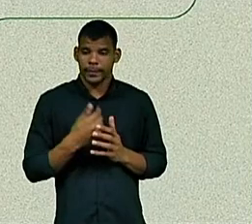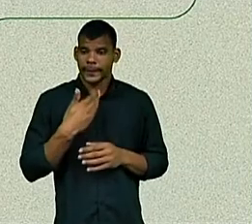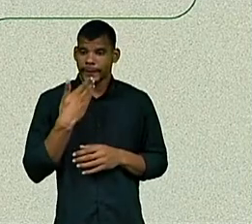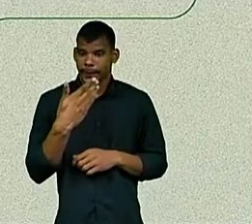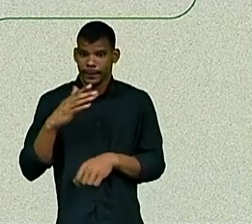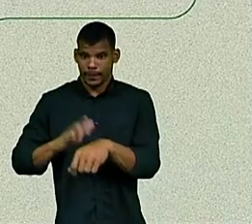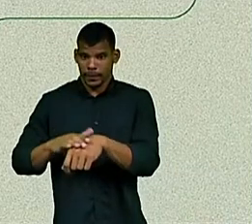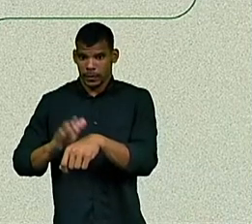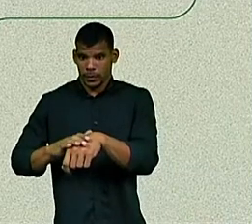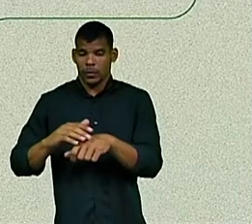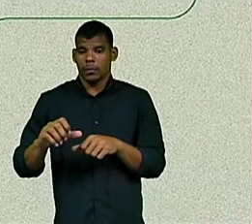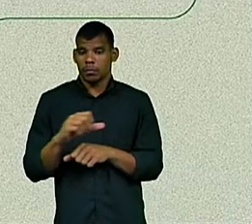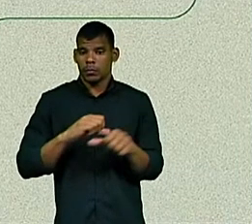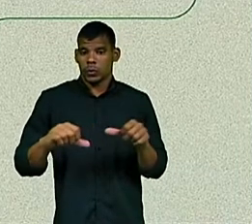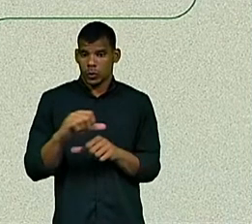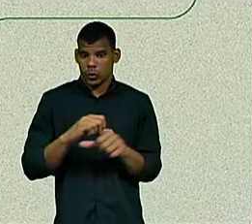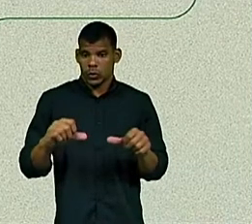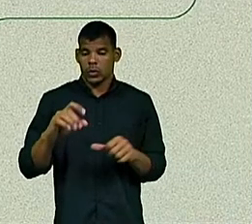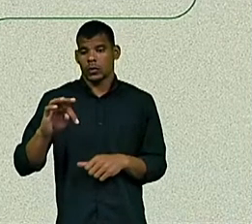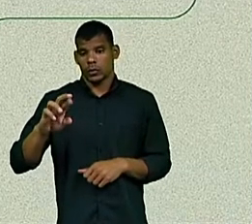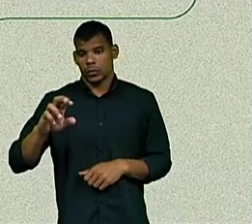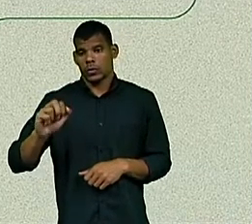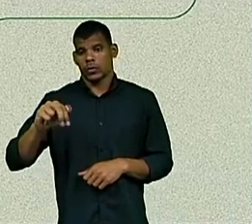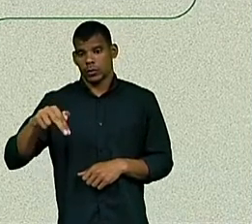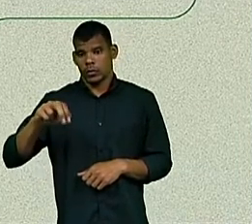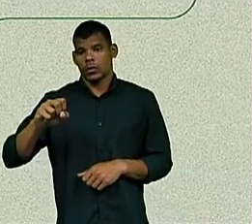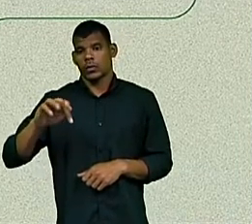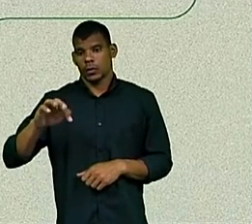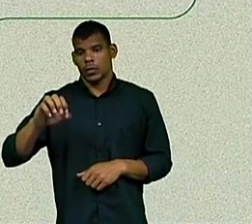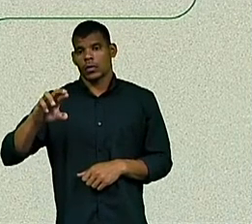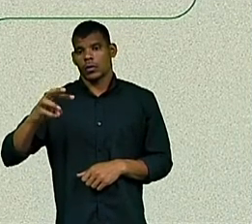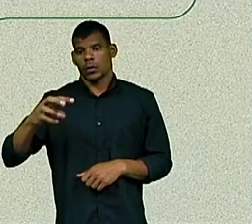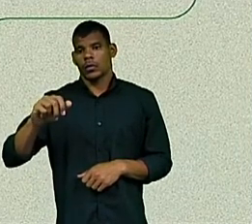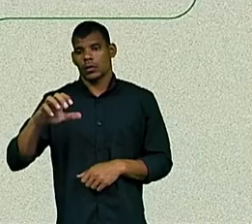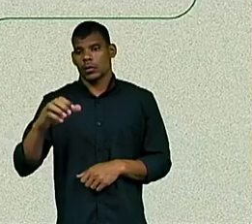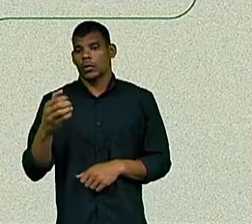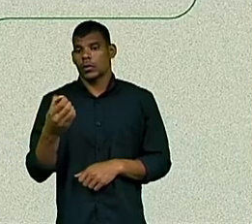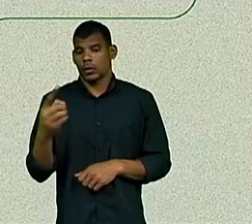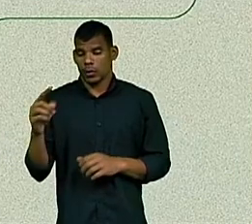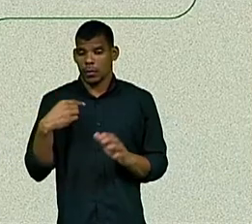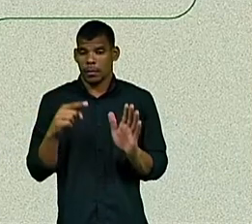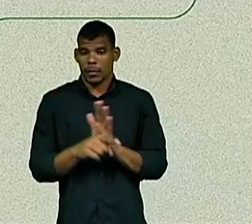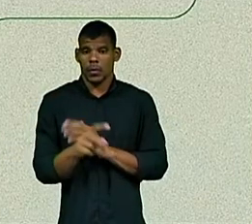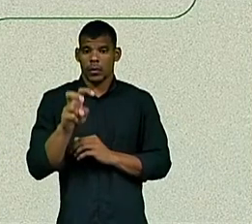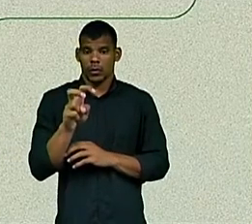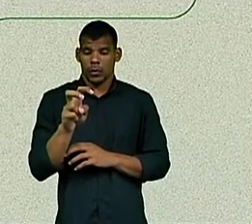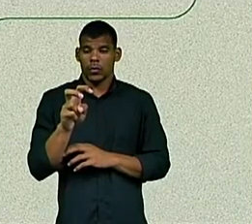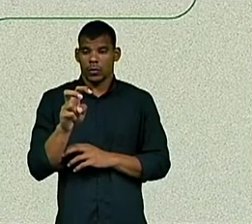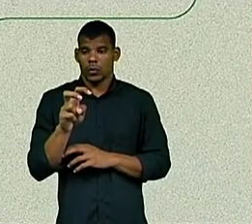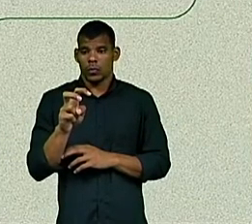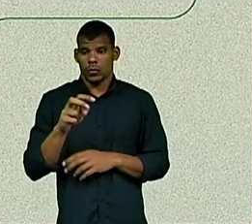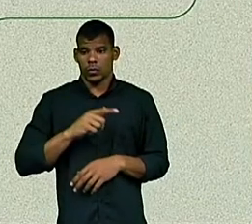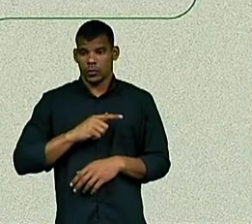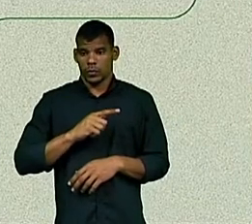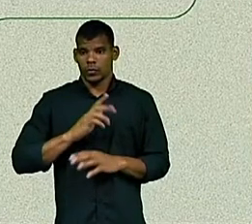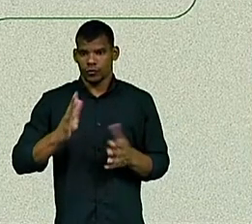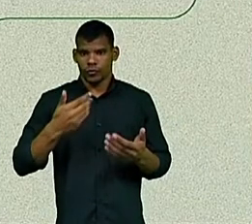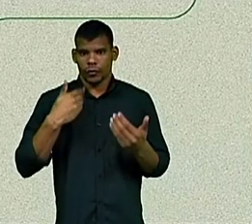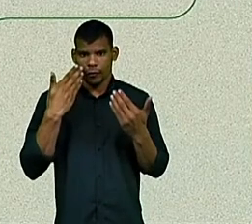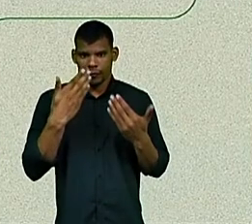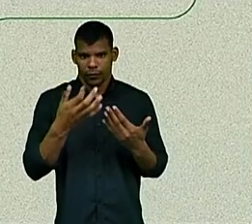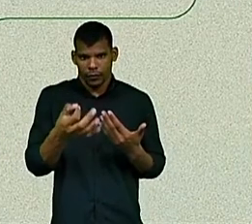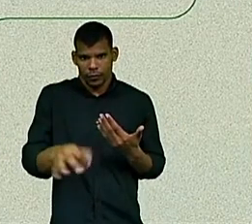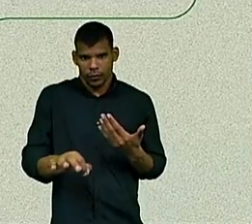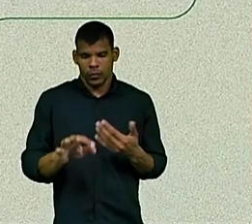as transformações essa questão tá na questão 5 do nosso caderninho já viram aí né Ok